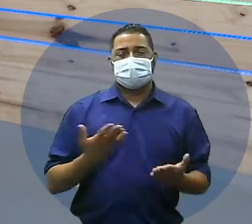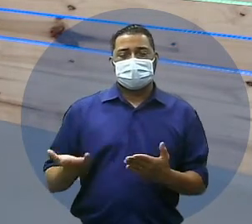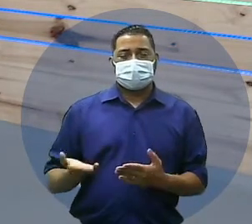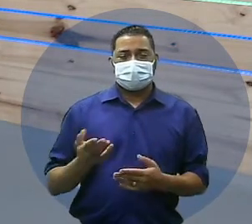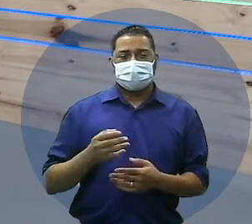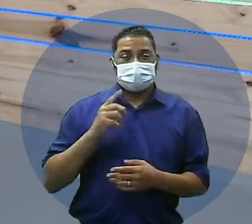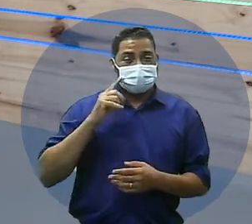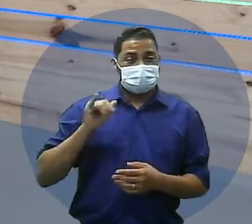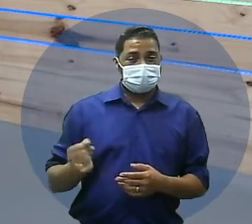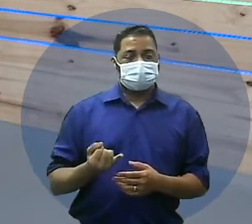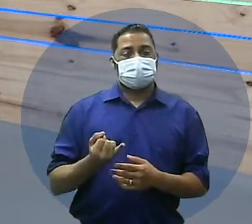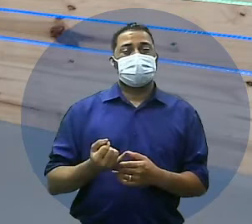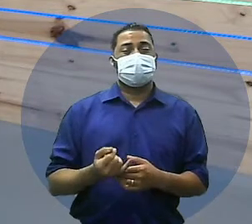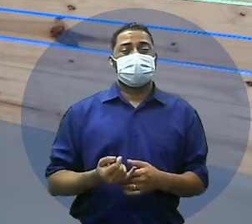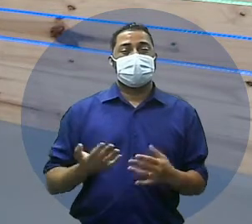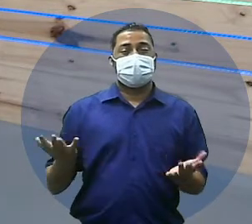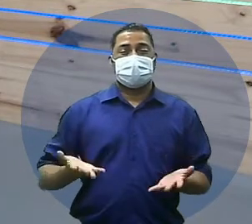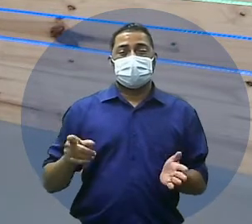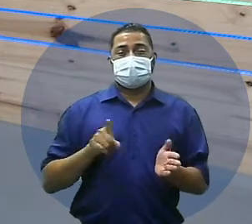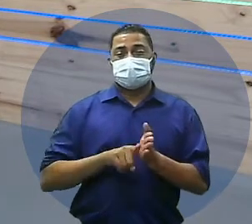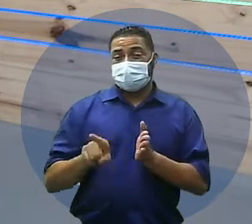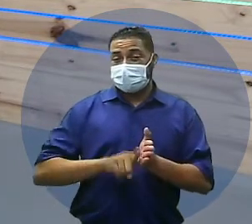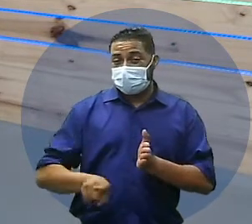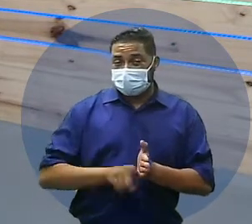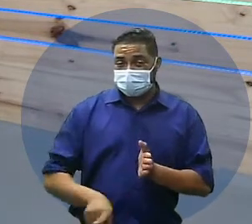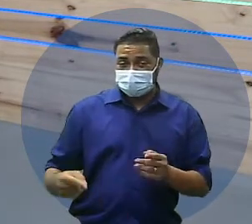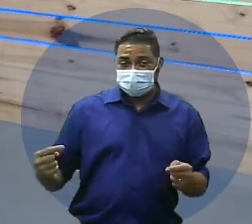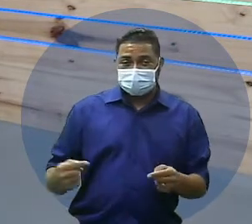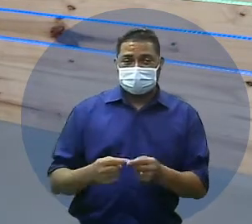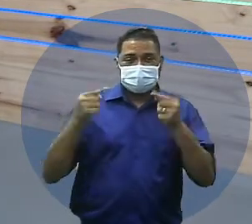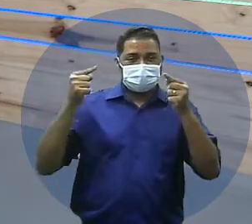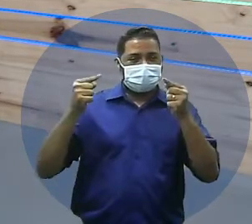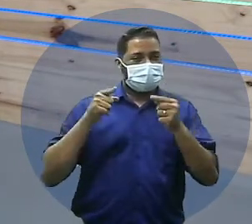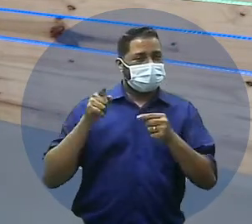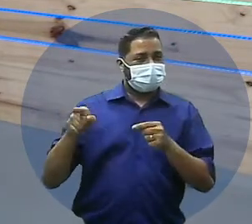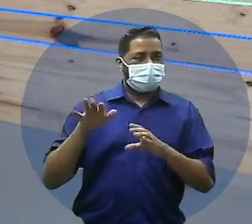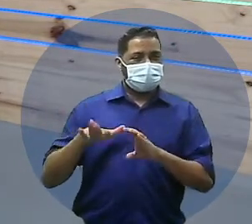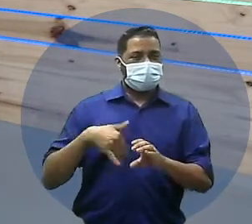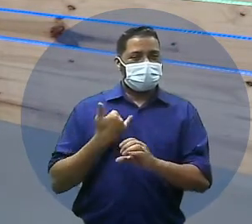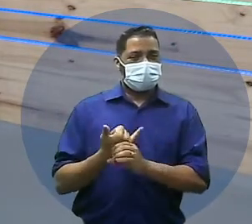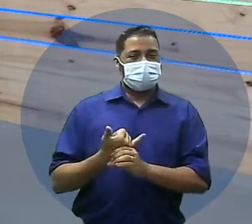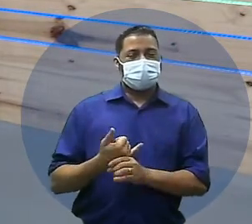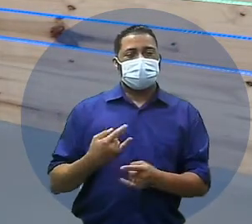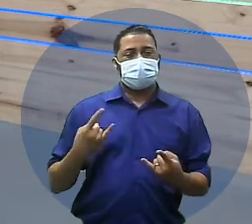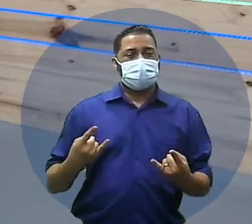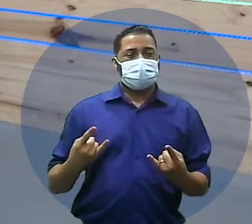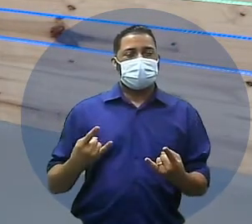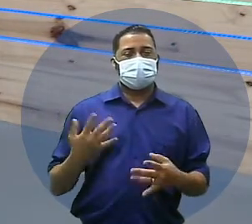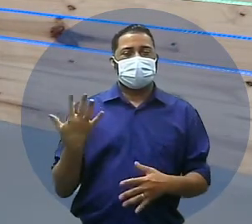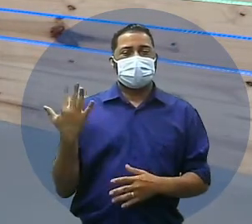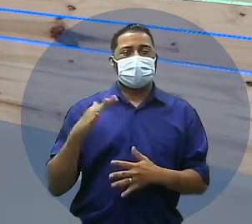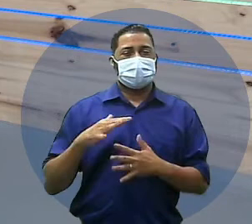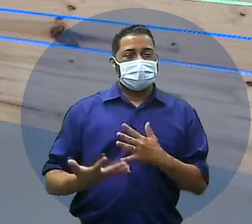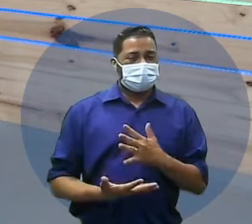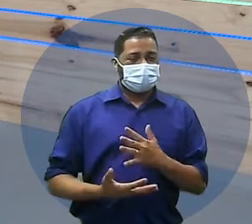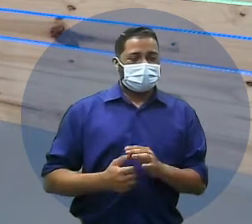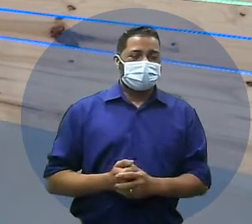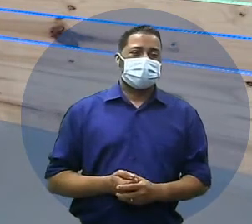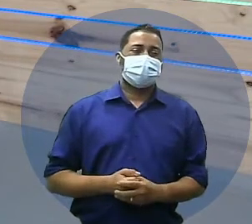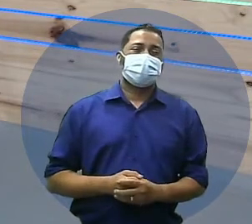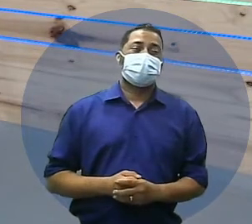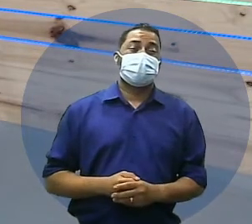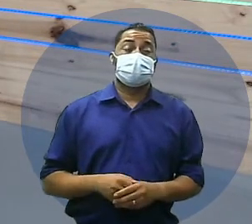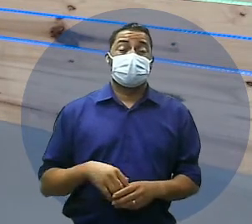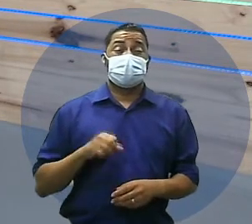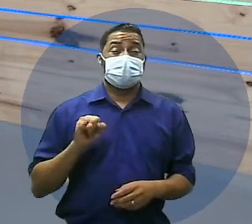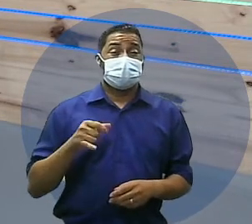Jefferson. E nesse bloco tem questões que tem tudo a ver com o seu canal de Rock em Libras. Olha aí, ó, que maravilha.